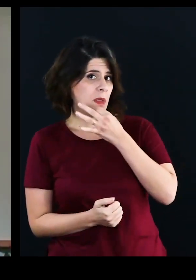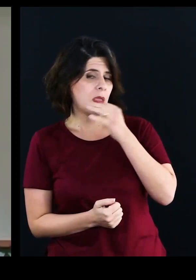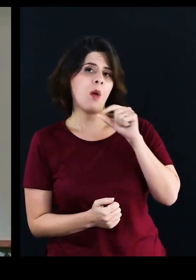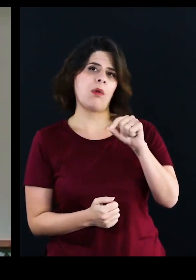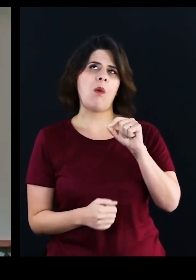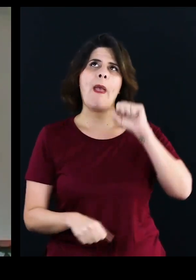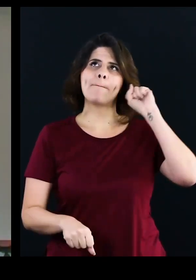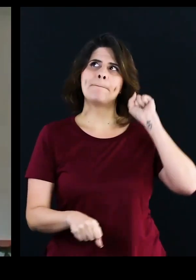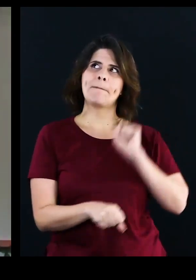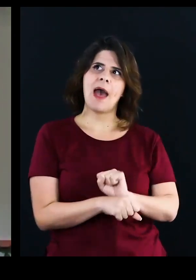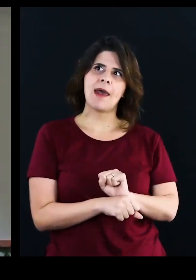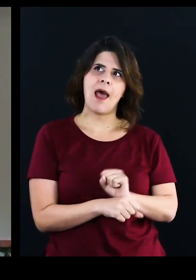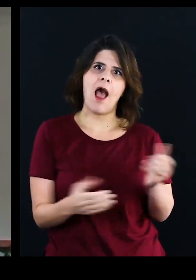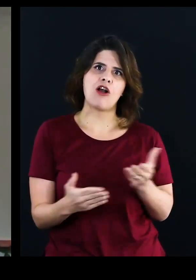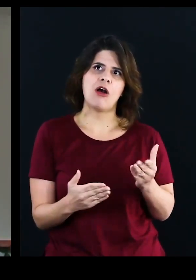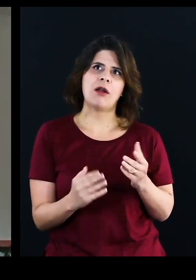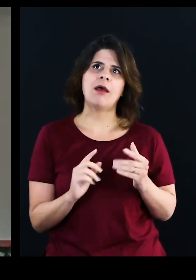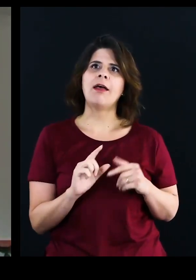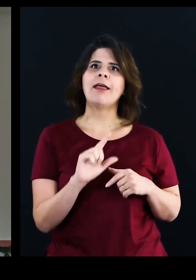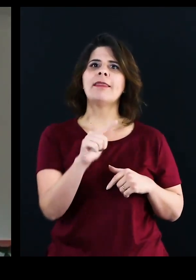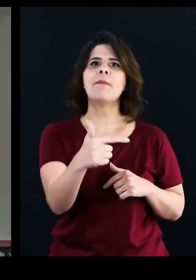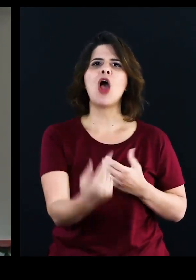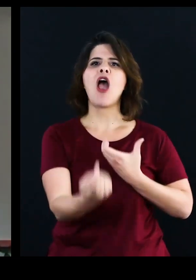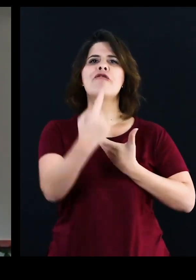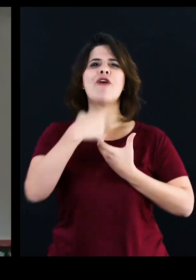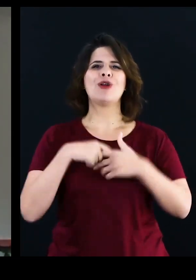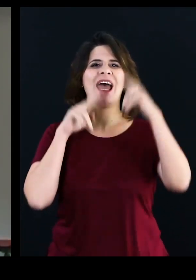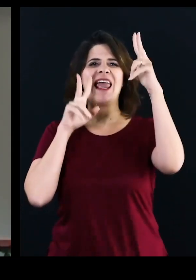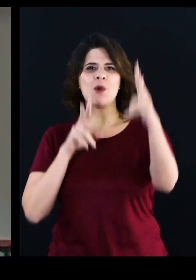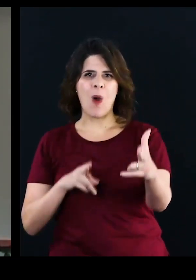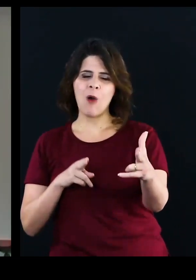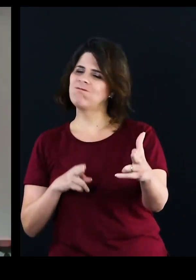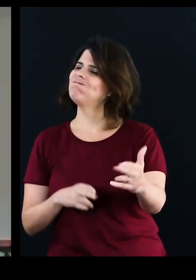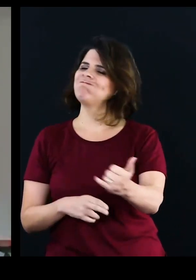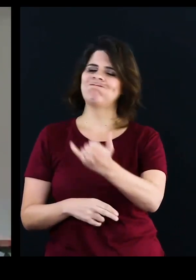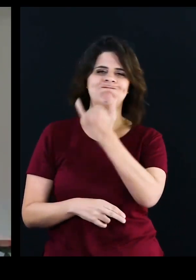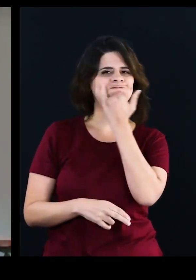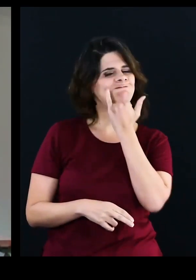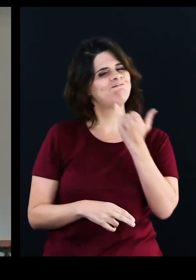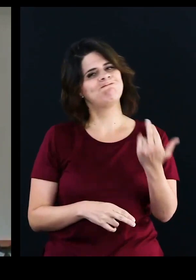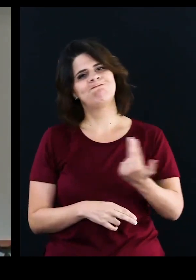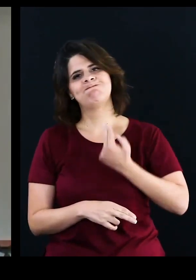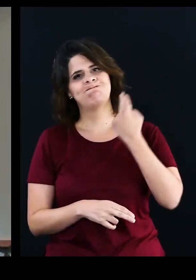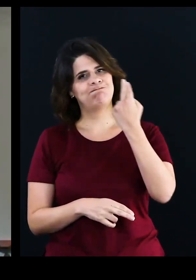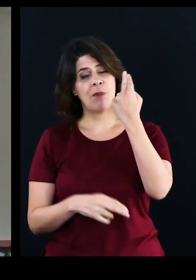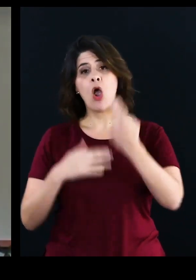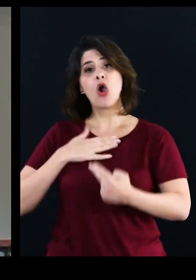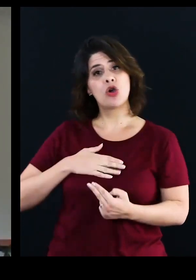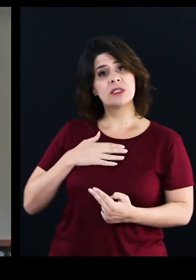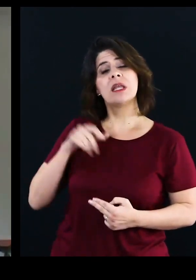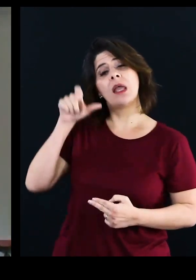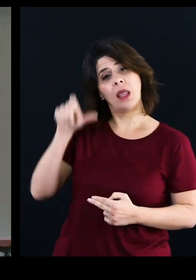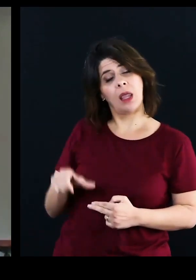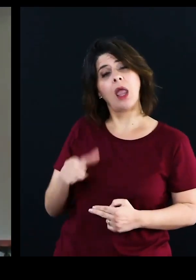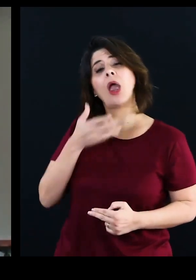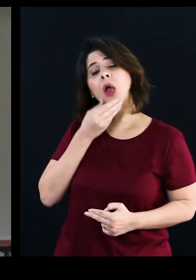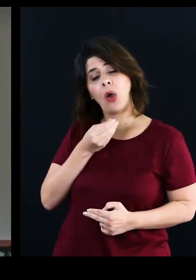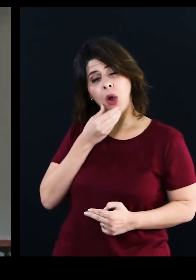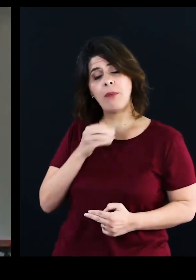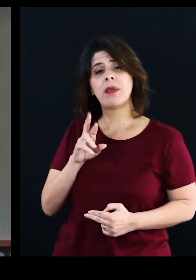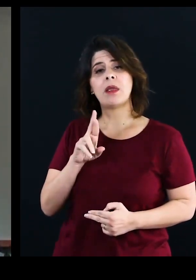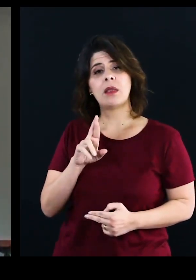voltar como a gente fazia. Eu gostei muito de uma expressão que o Ricardo Voltolini, que é um especialista